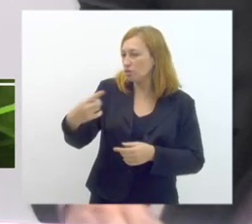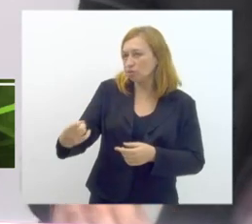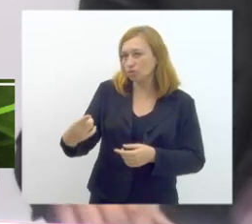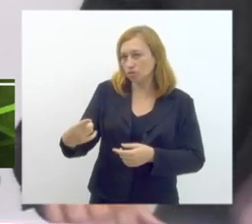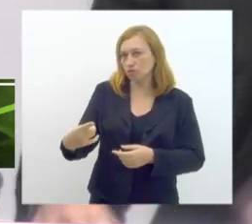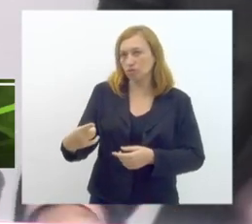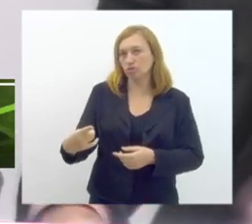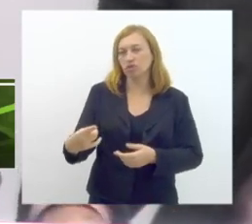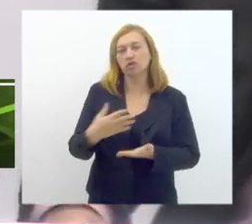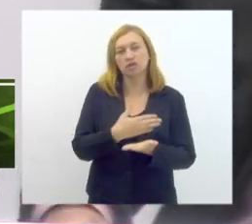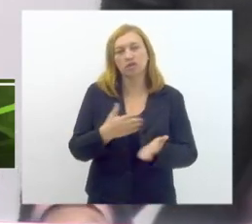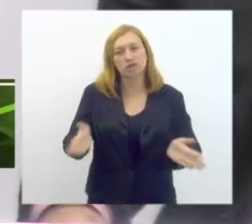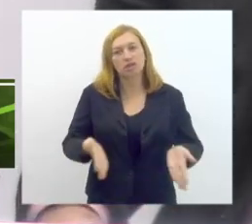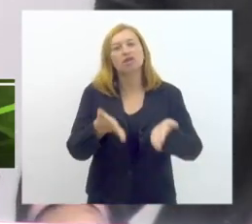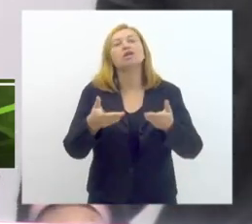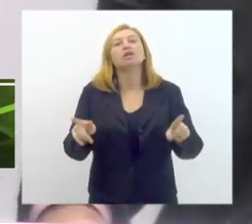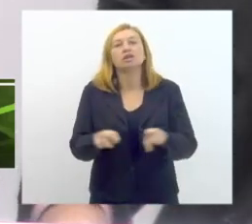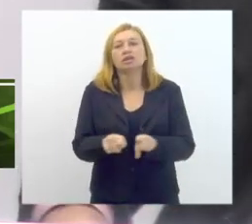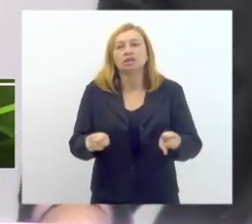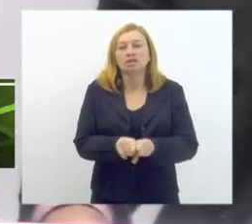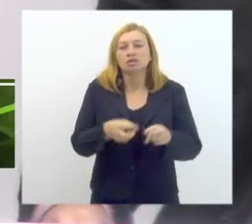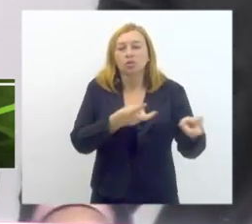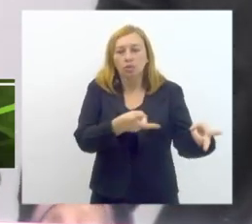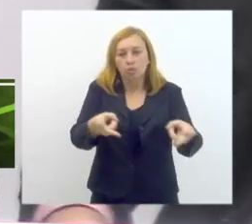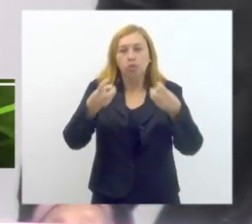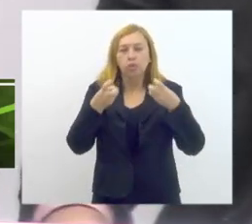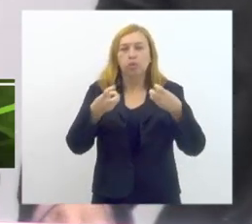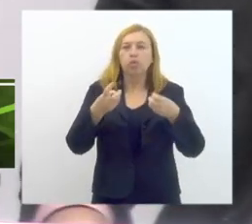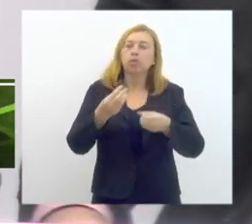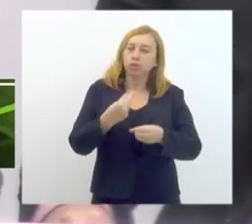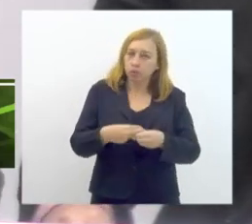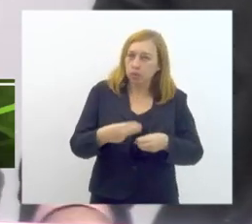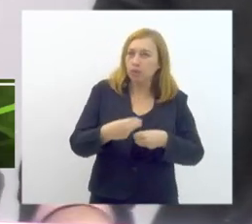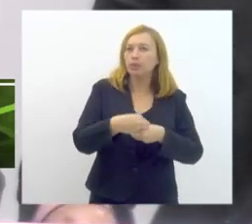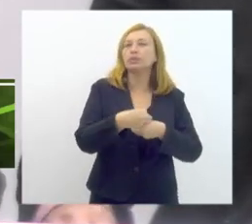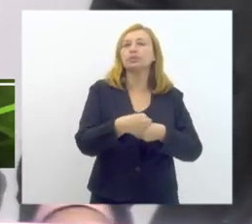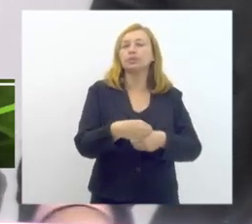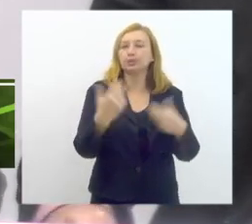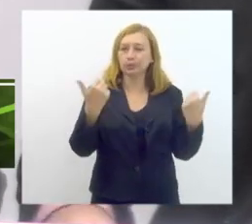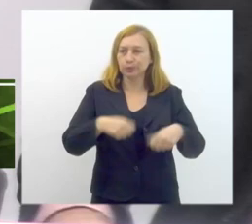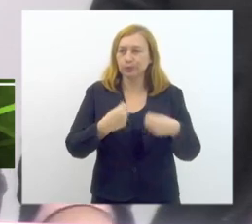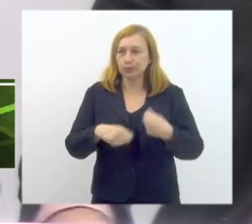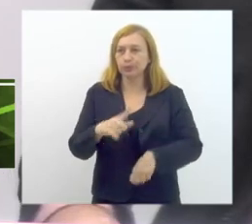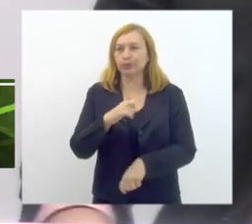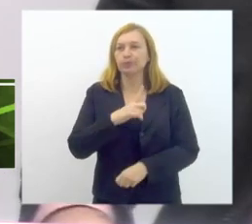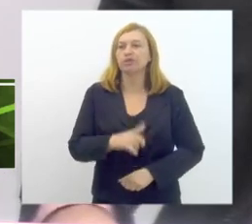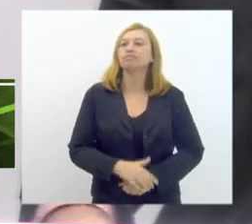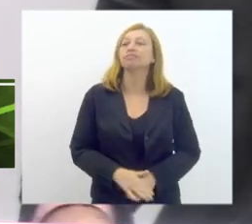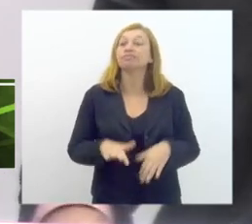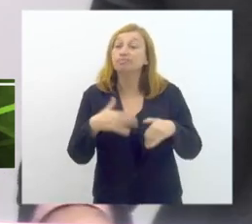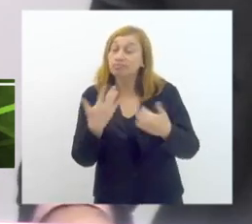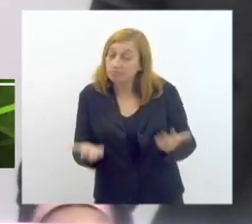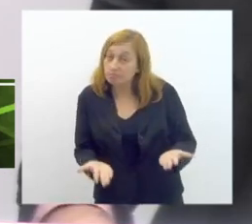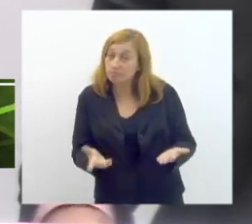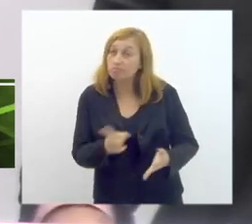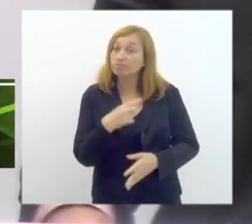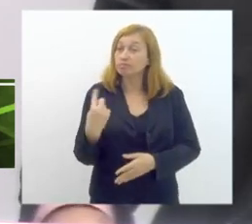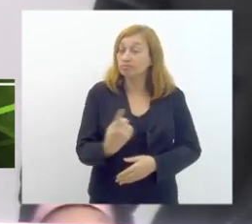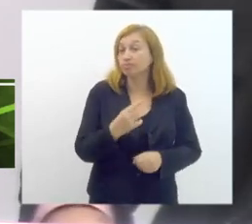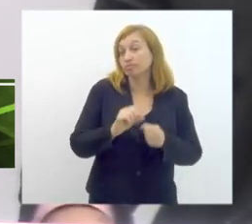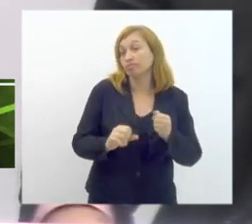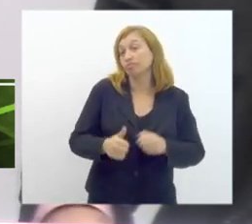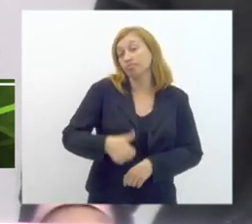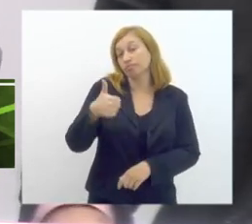outras iniciativas que a gente percebe que os municípios têm necessidade. Então, nós fizemos, num